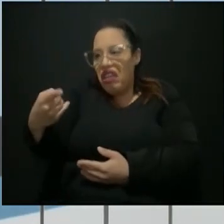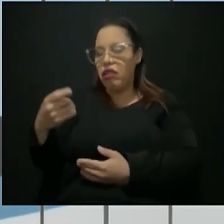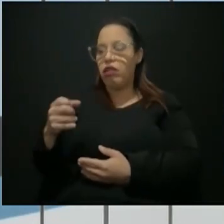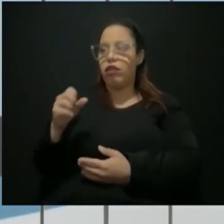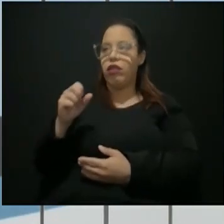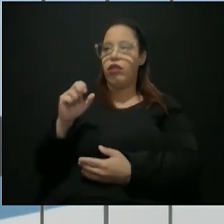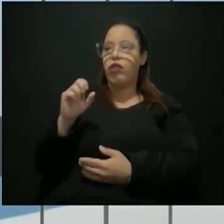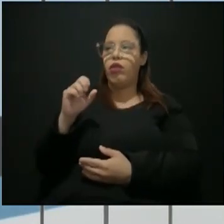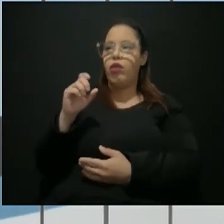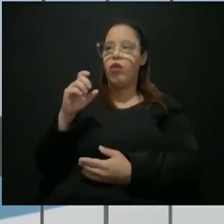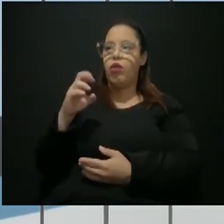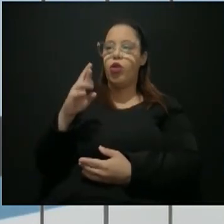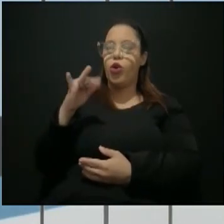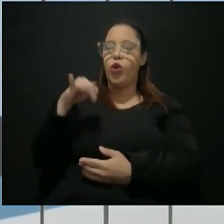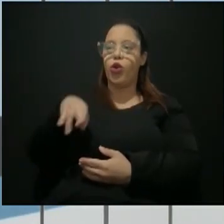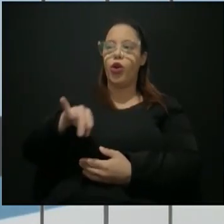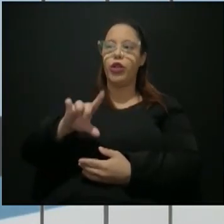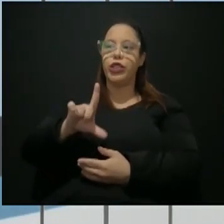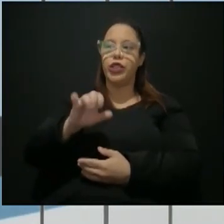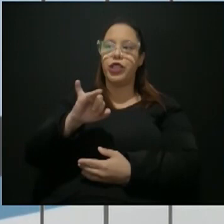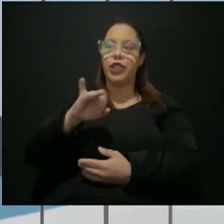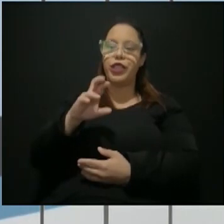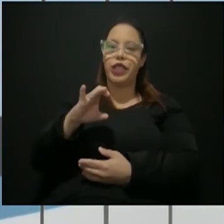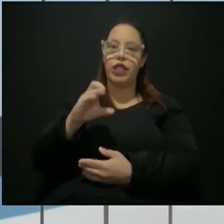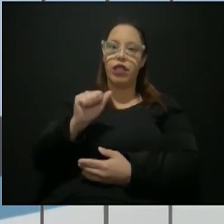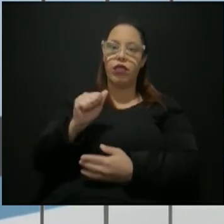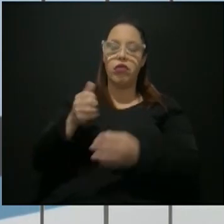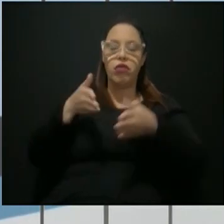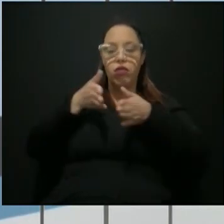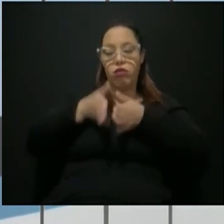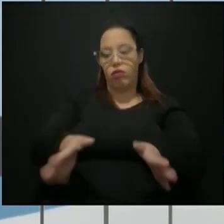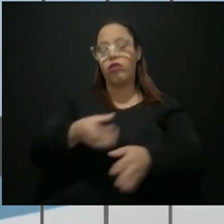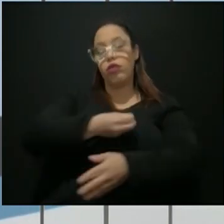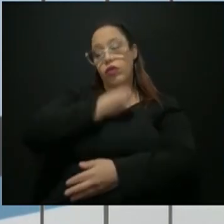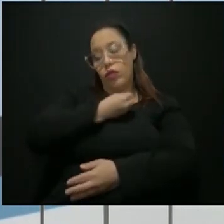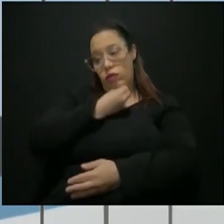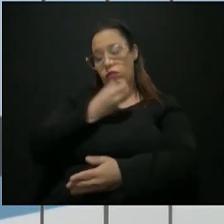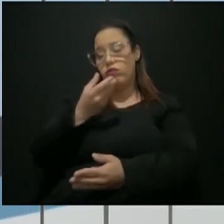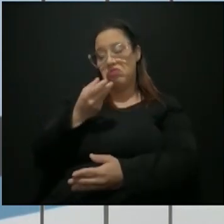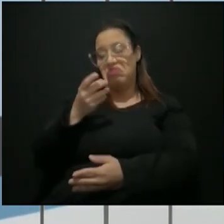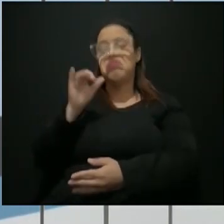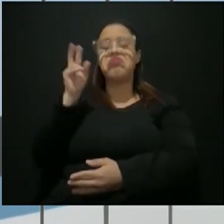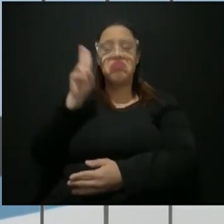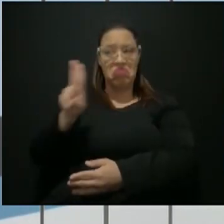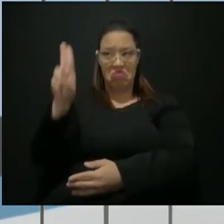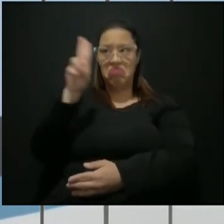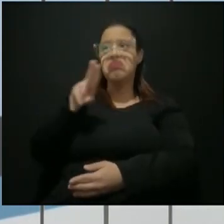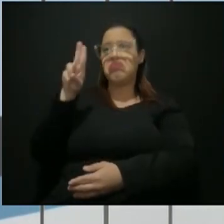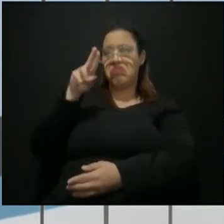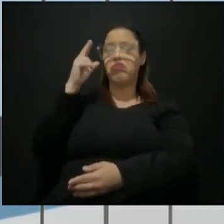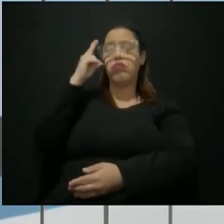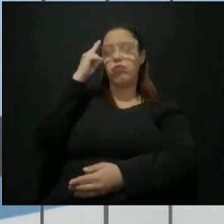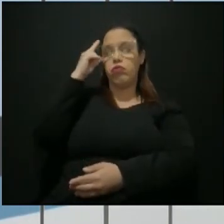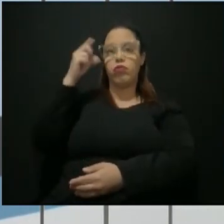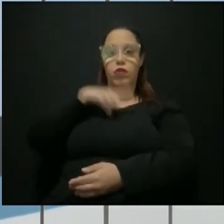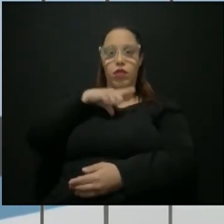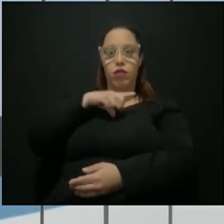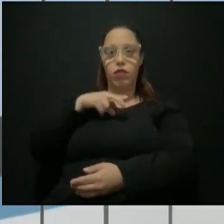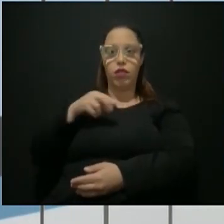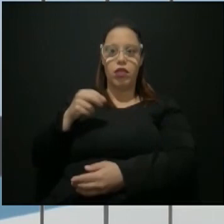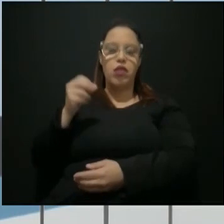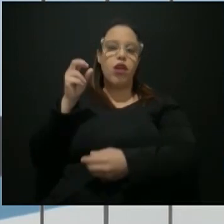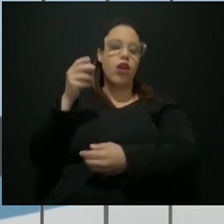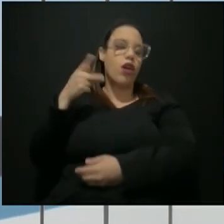é o tanto de tempo que eu já vivi desde o meu nascimento. É uma medida bastante útil, é o que geralmente a gente tem para usar na política pública.